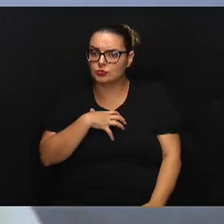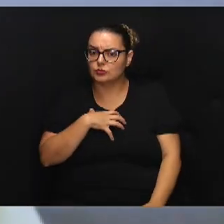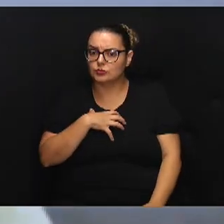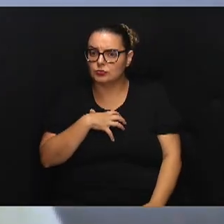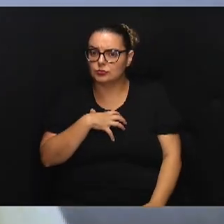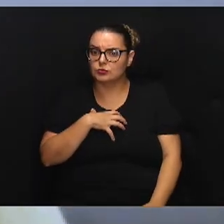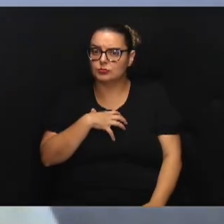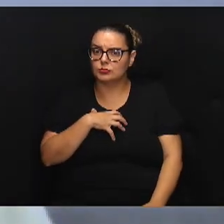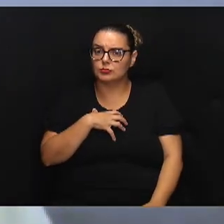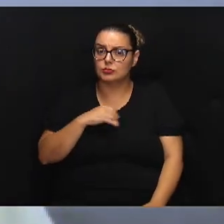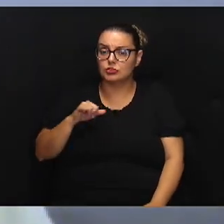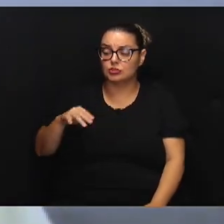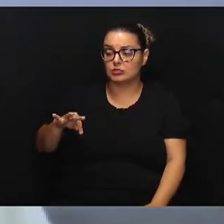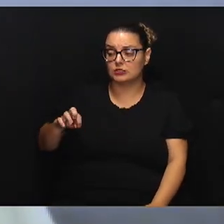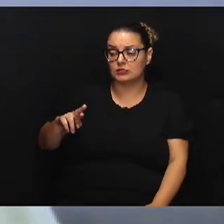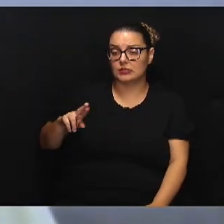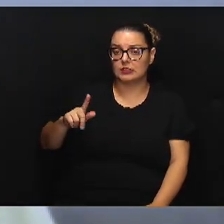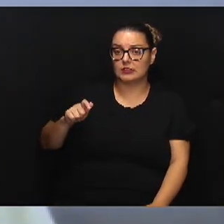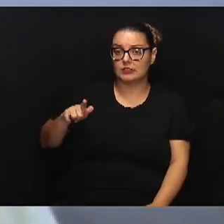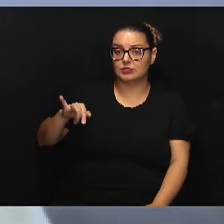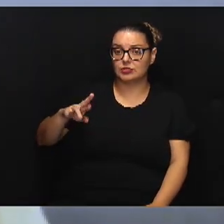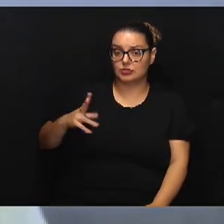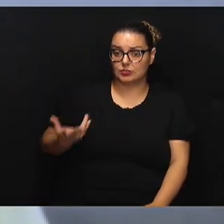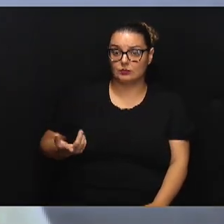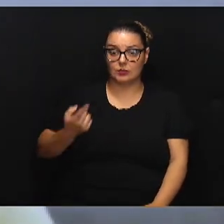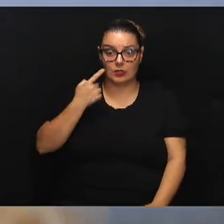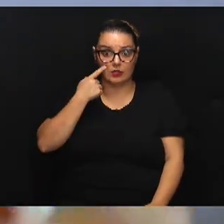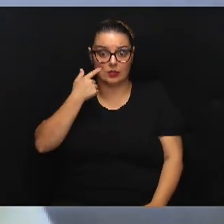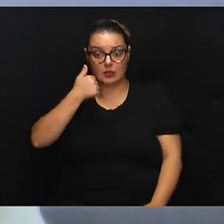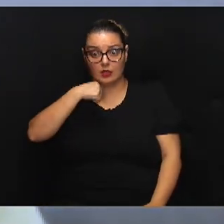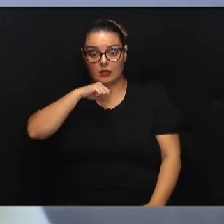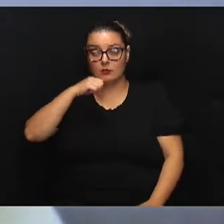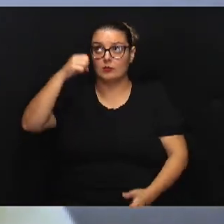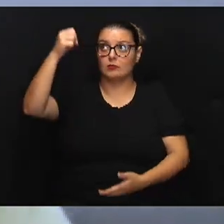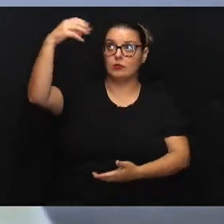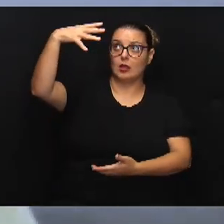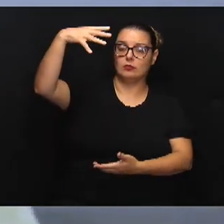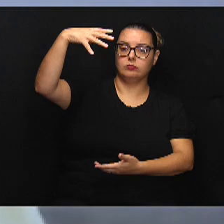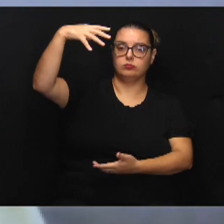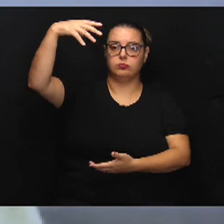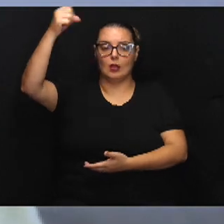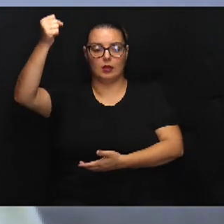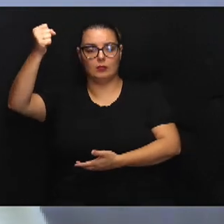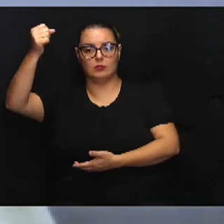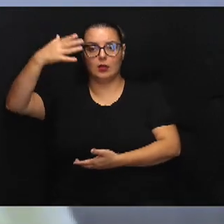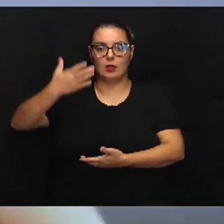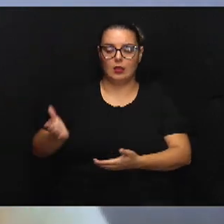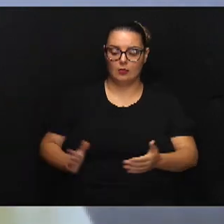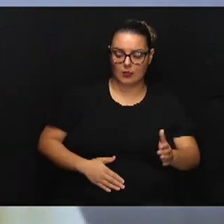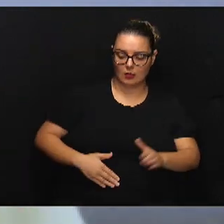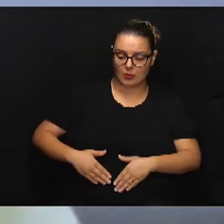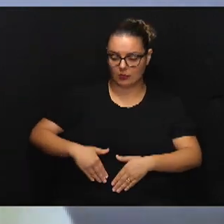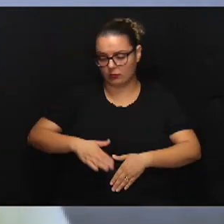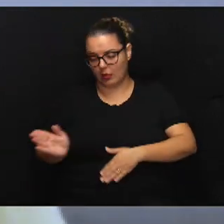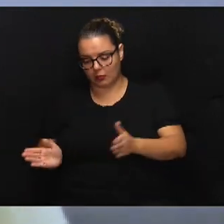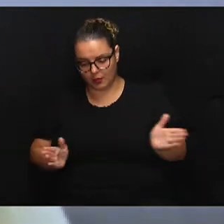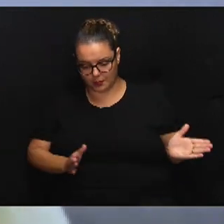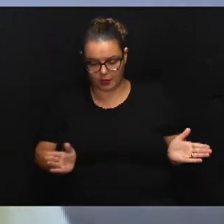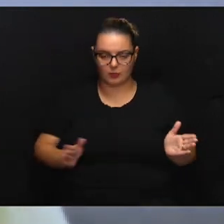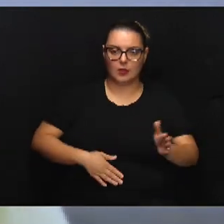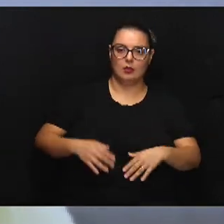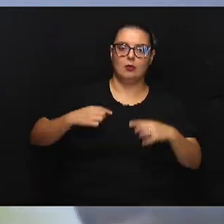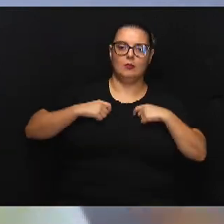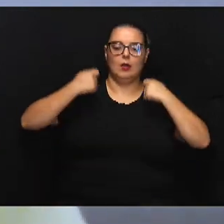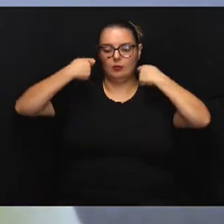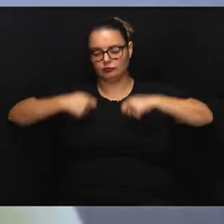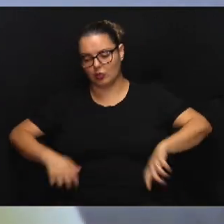de interagir, porque olha bem, a mãe acende a luz, apaga a luz, a mãe põe fralda, a mãe tira a fralda, a mãe põe roupa,